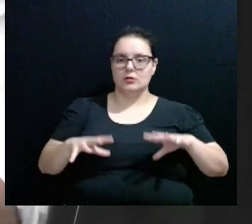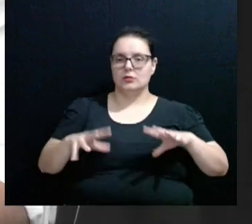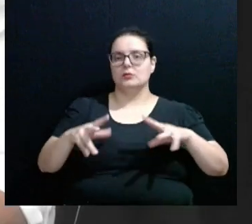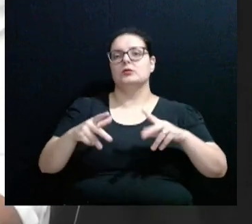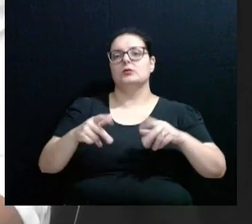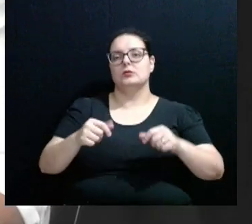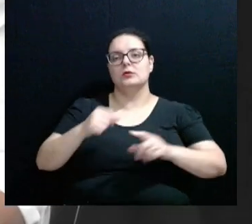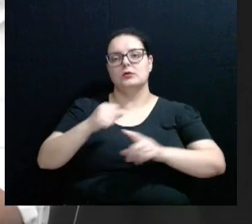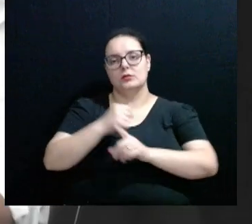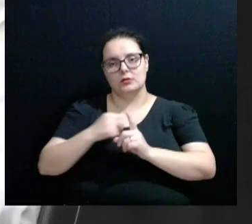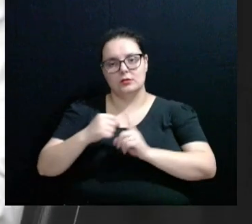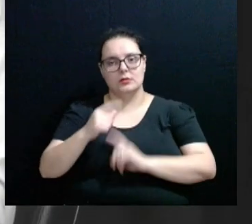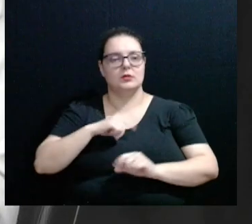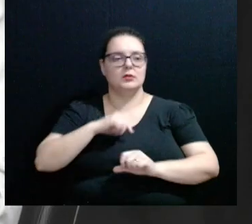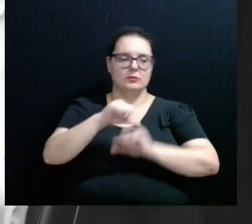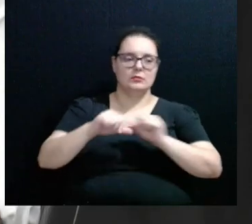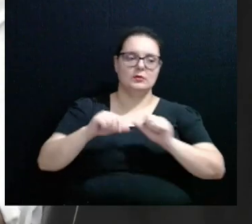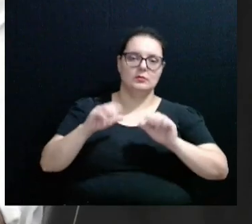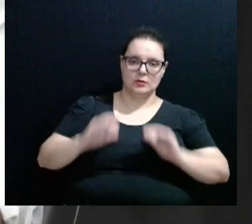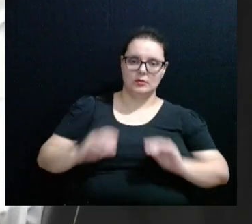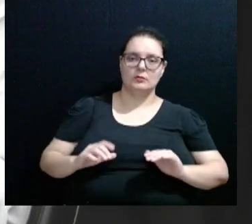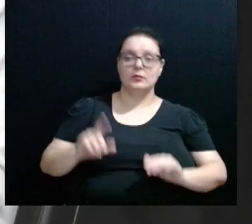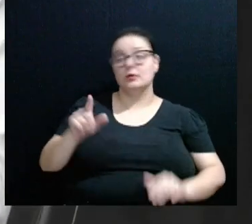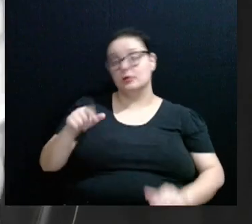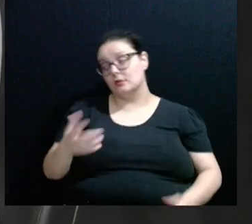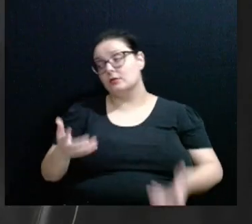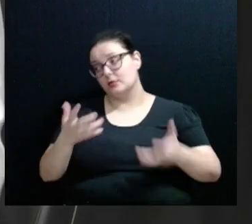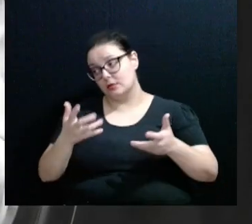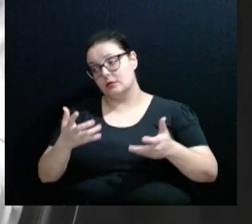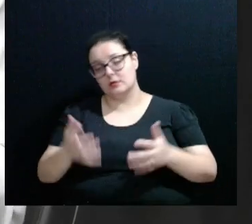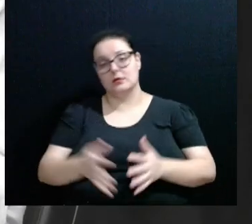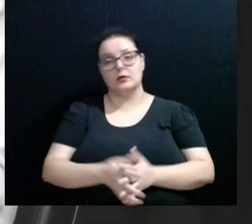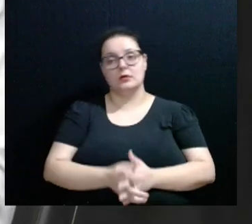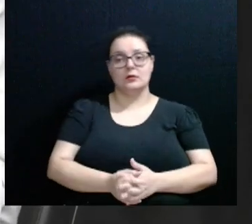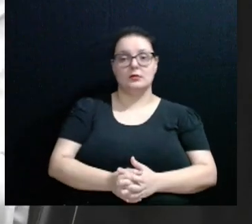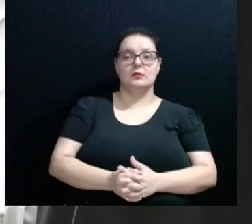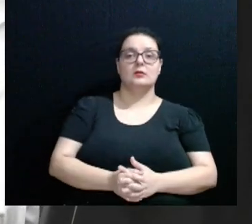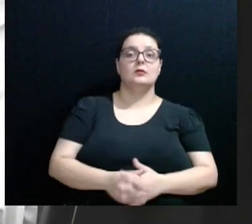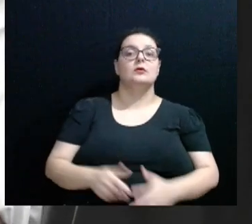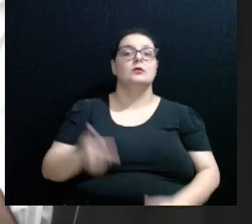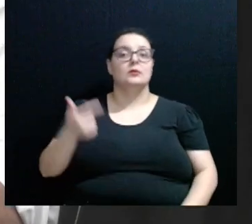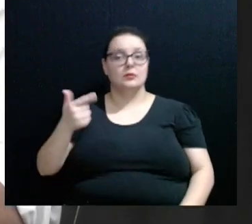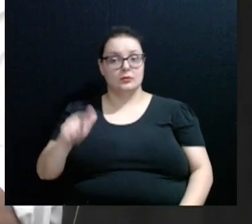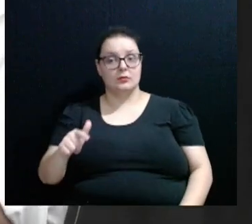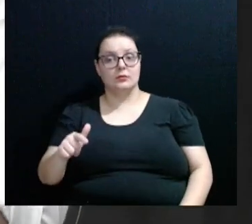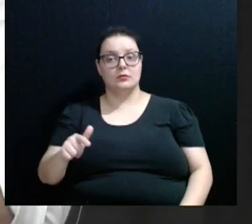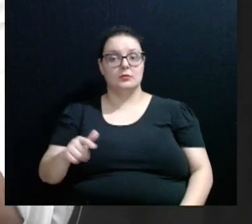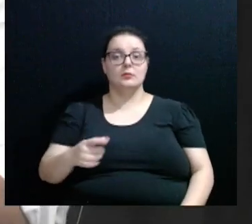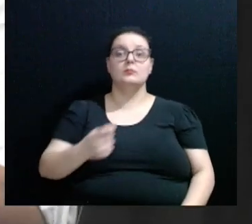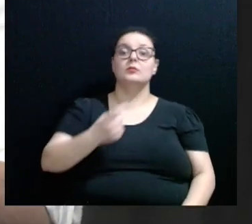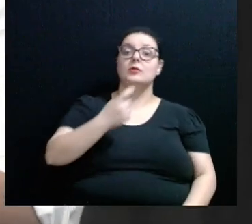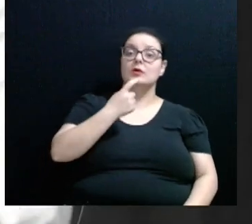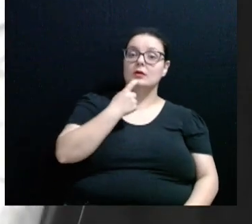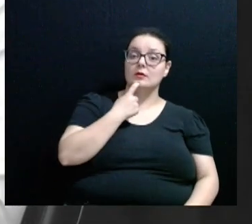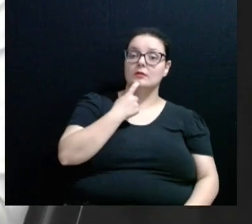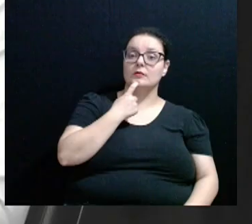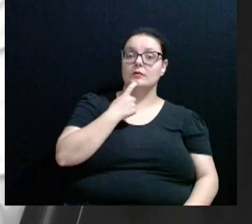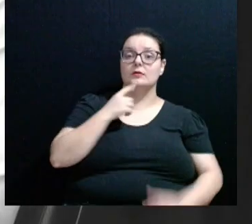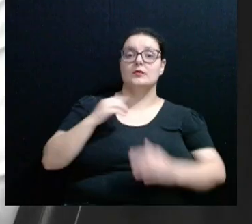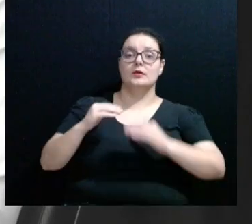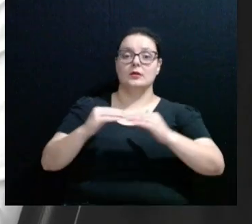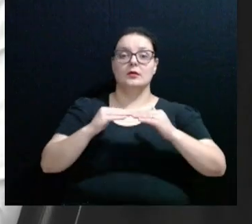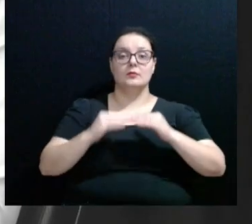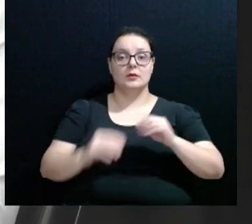que a gente teve essa mudança de comportamento, que é o que a gente quer. A gente quer, mais uma vez, uma Campinas harmônica.